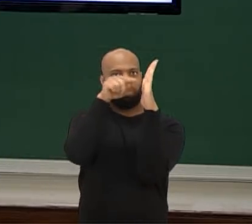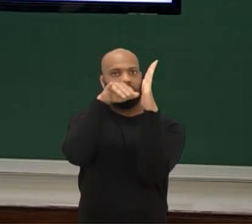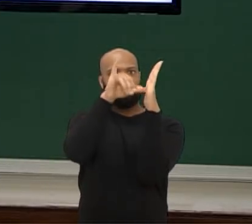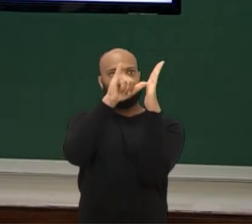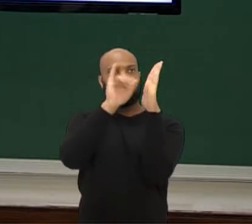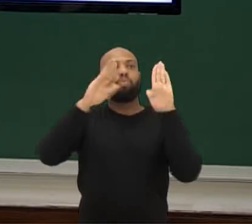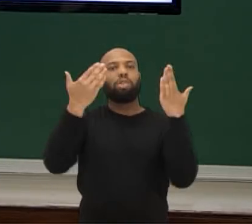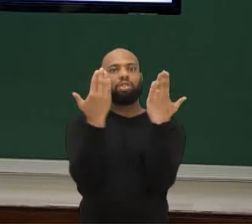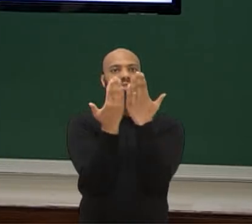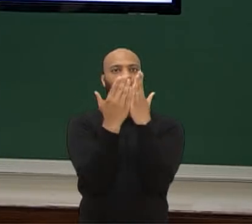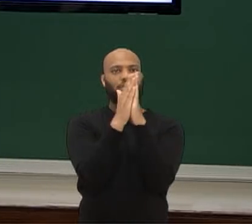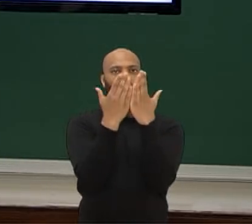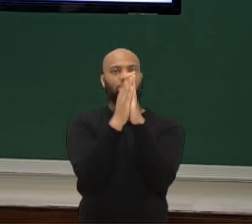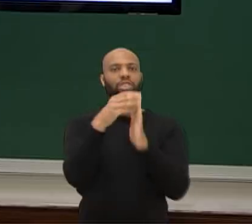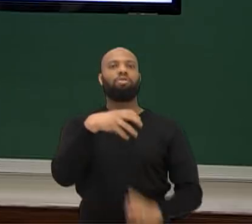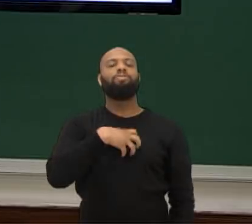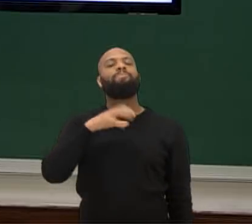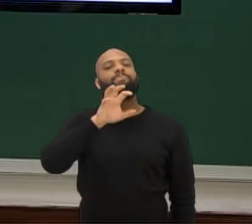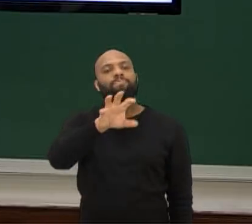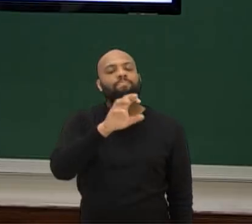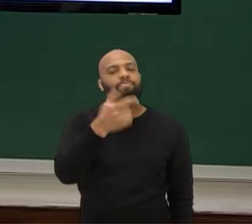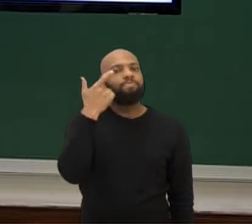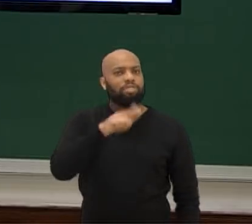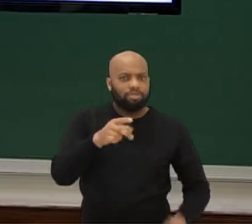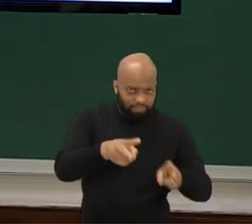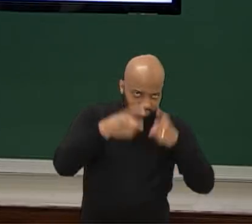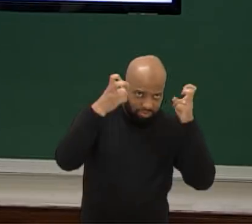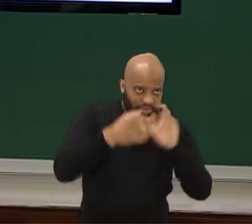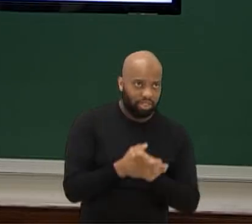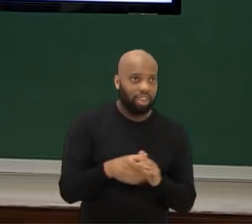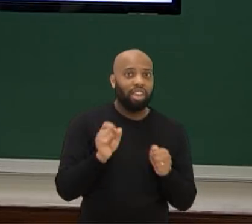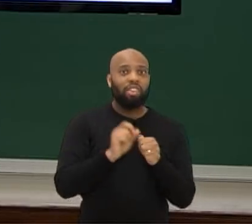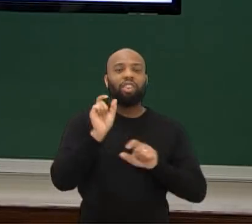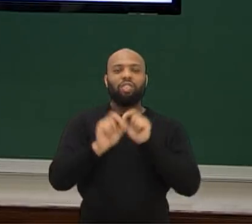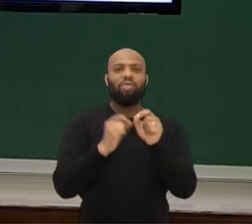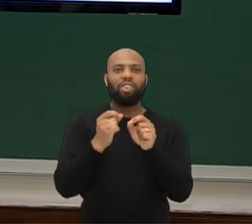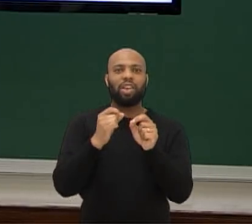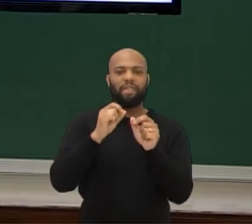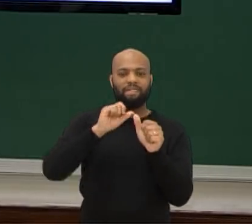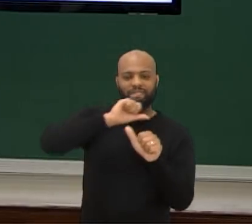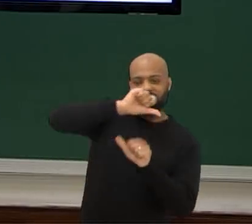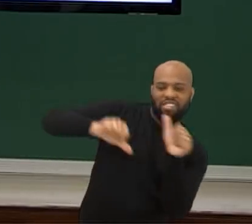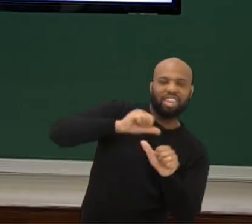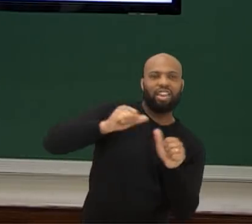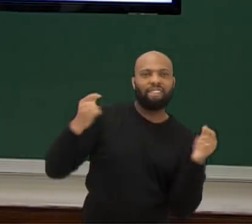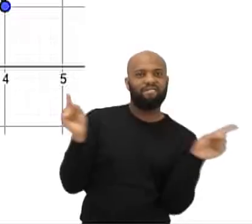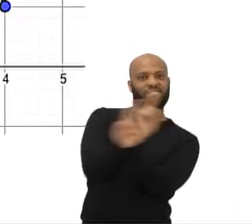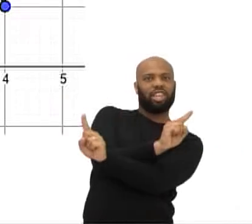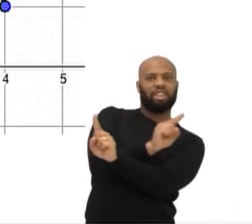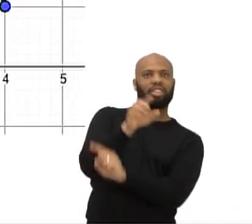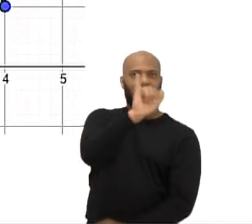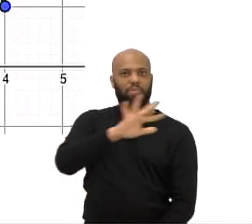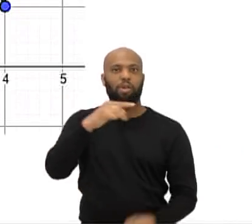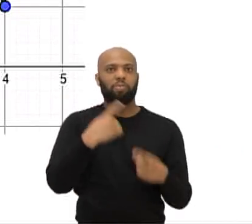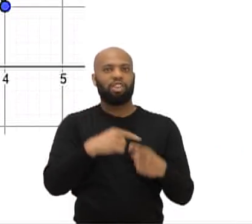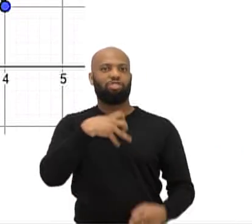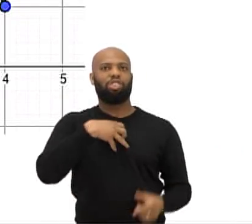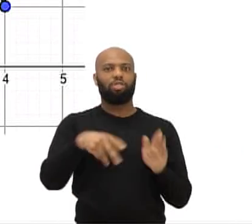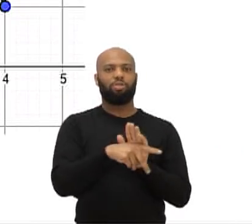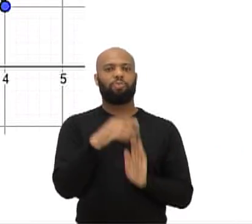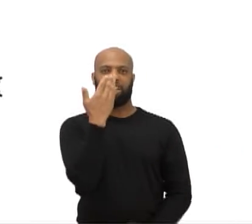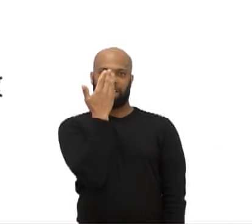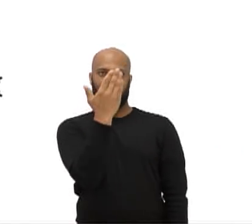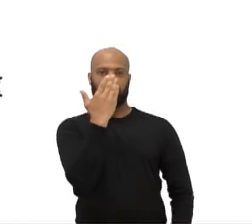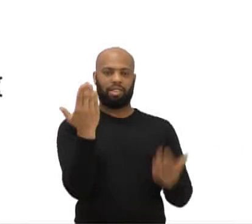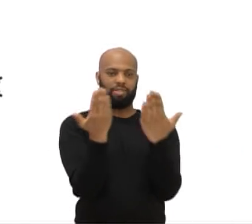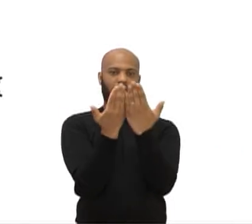Y fica exatamente, perceba que ela vira ali a imagem, justamente porque essa técnica é de reflexão.